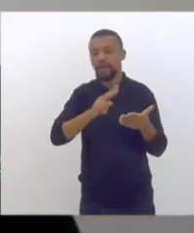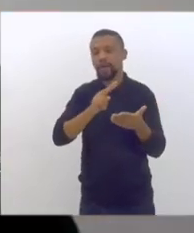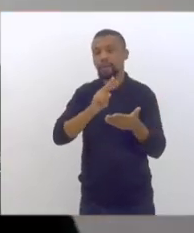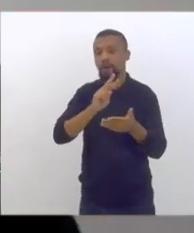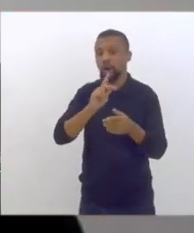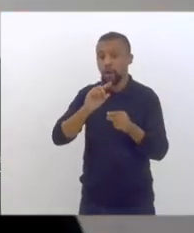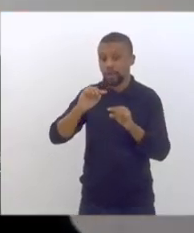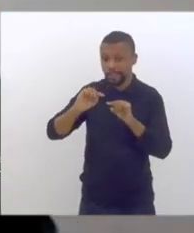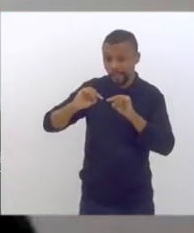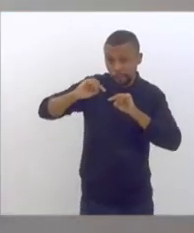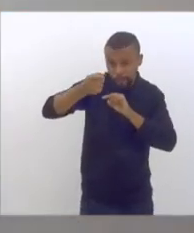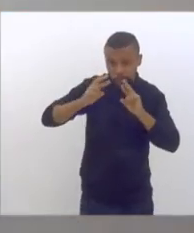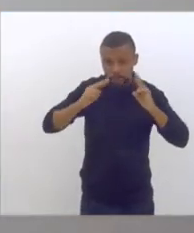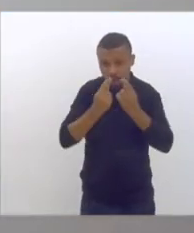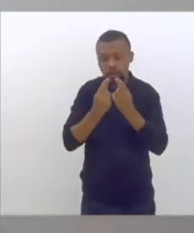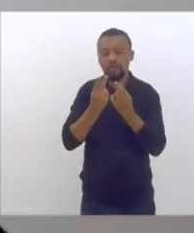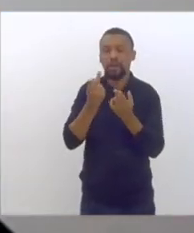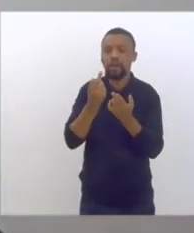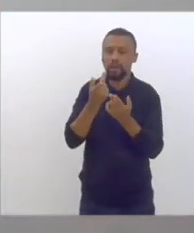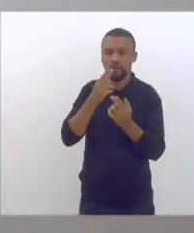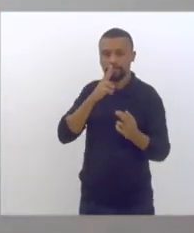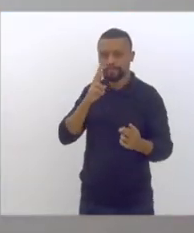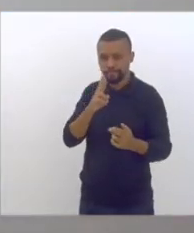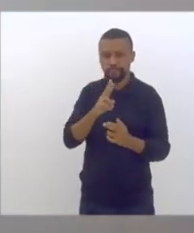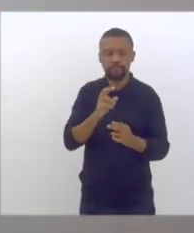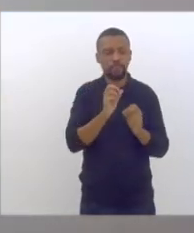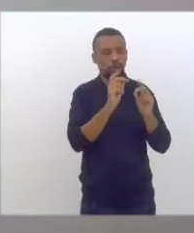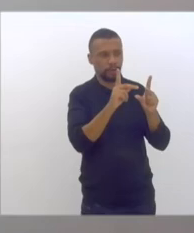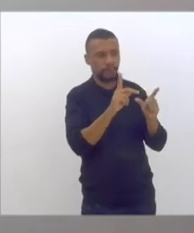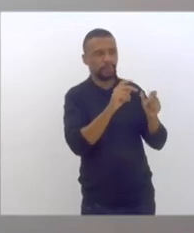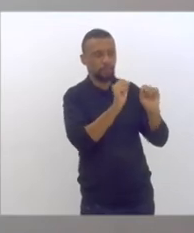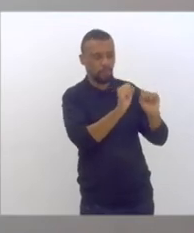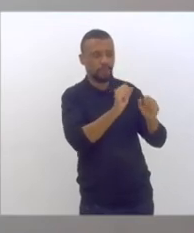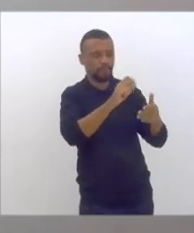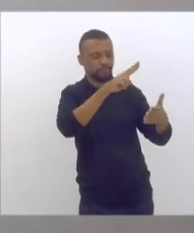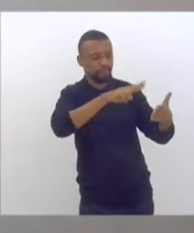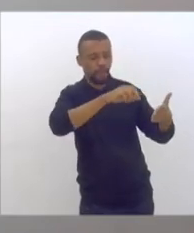com pedido a vista Deputado Luiz Paulo